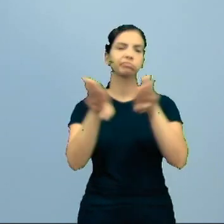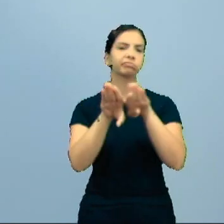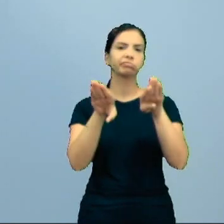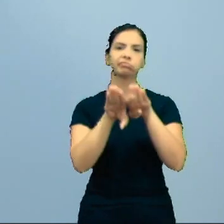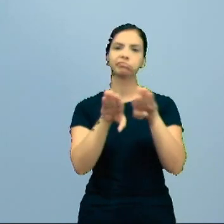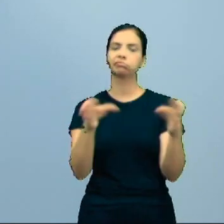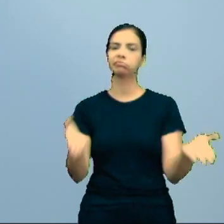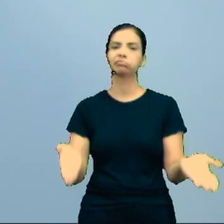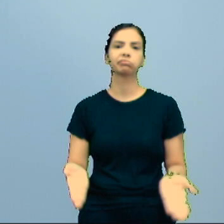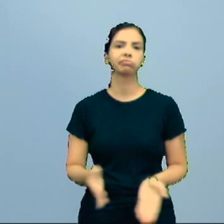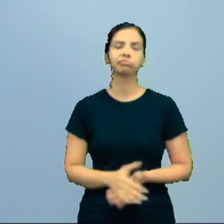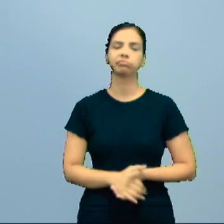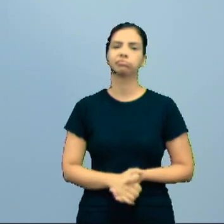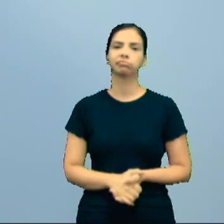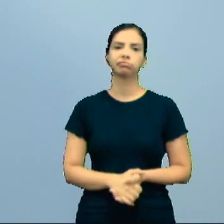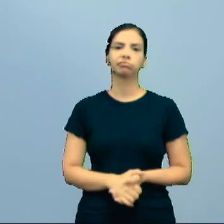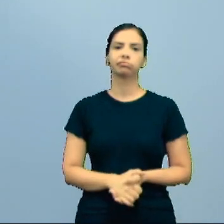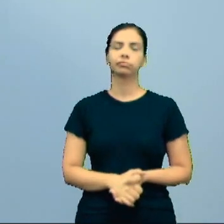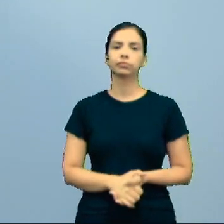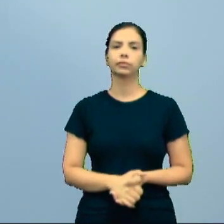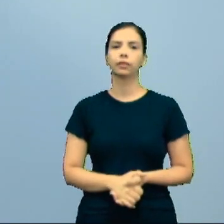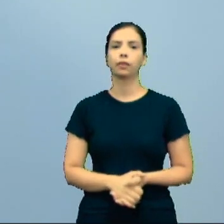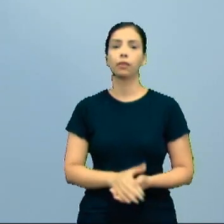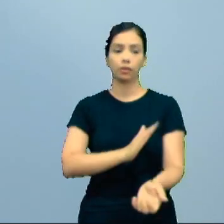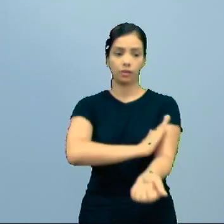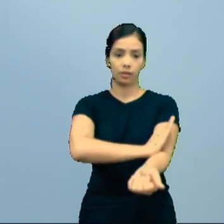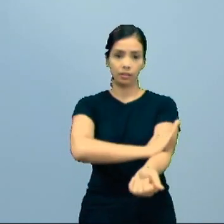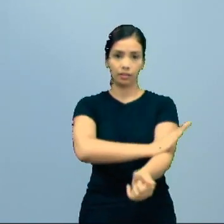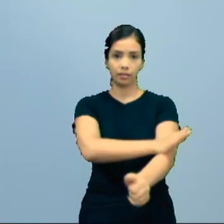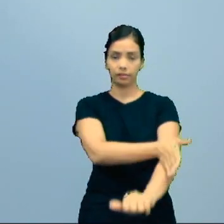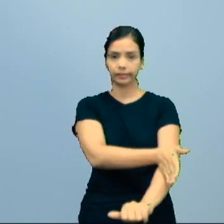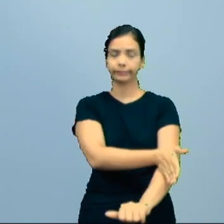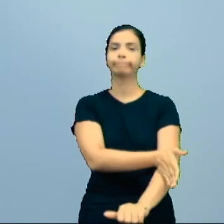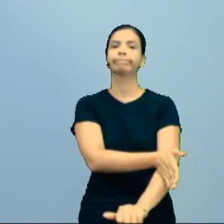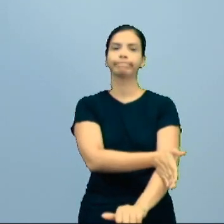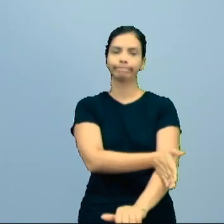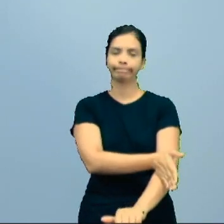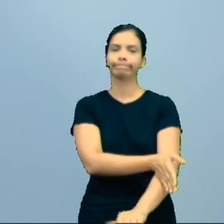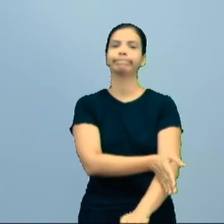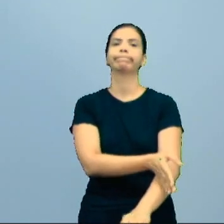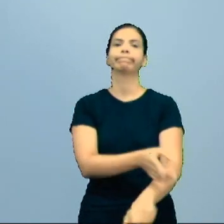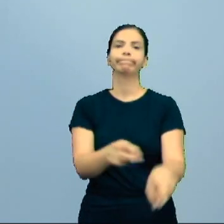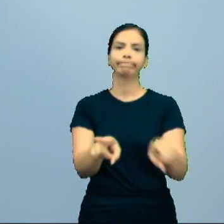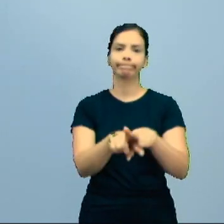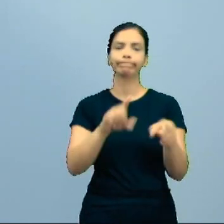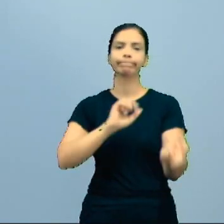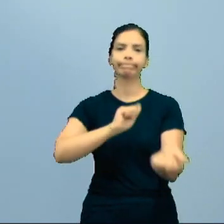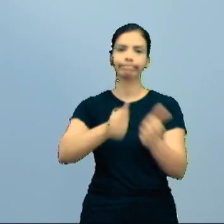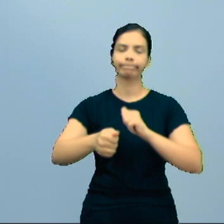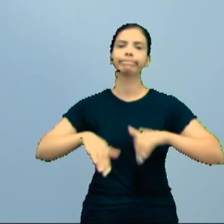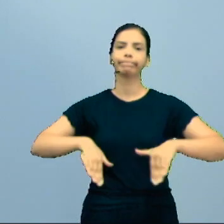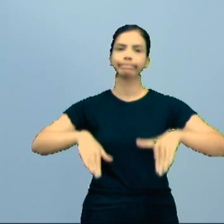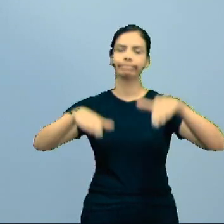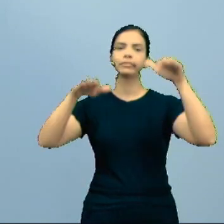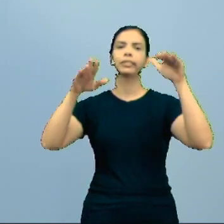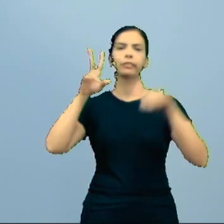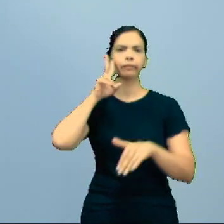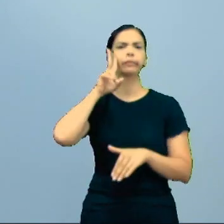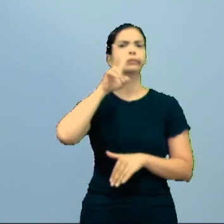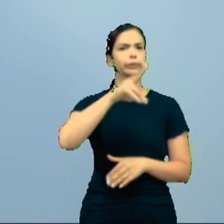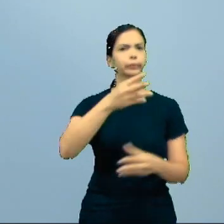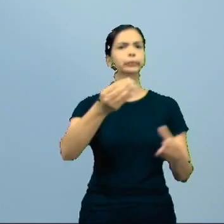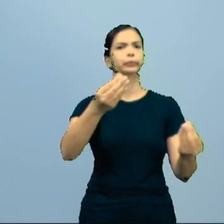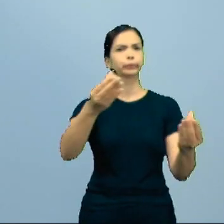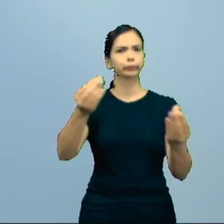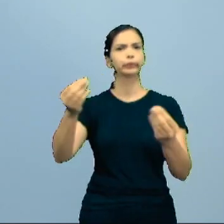oportunidade. O racismo também, infelizmente, está presente no esporte de alto rendimento. A gente vê vários casos aí na